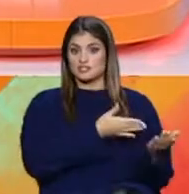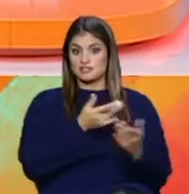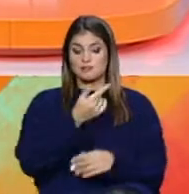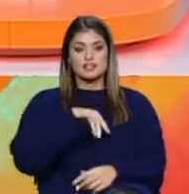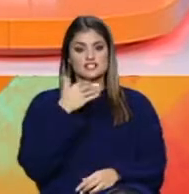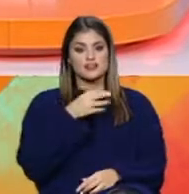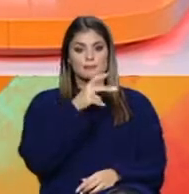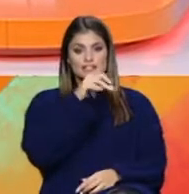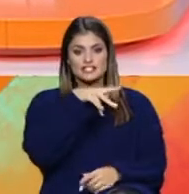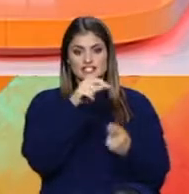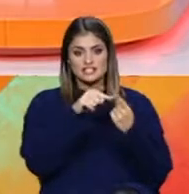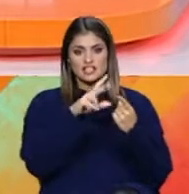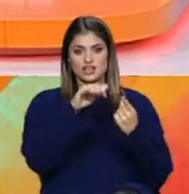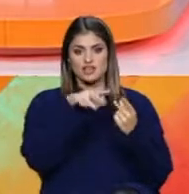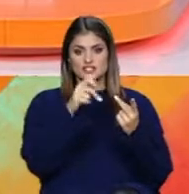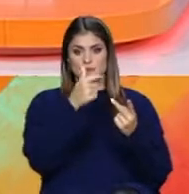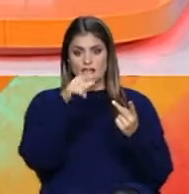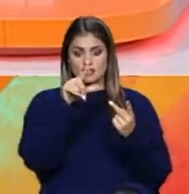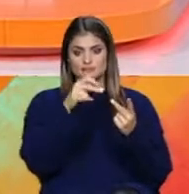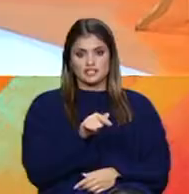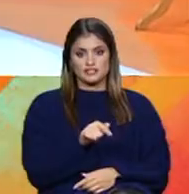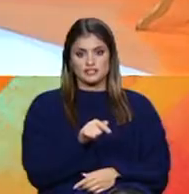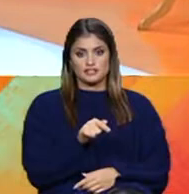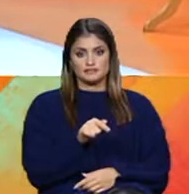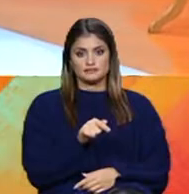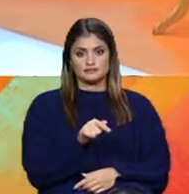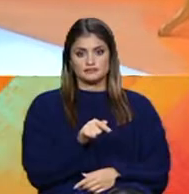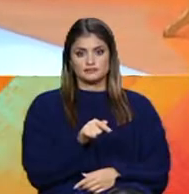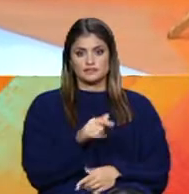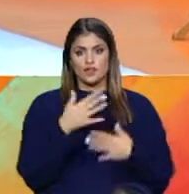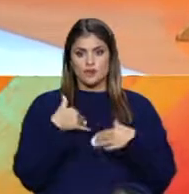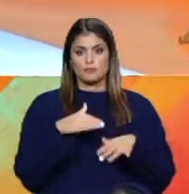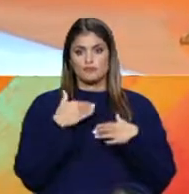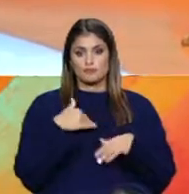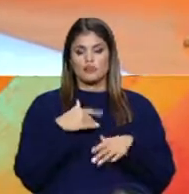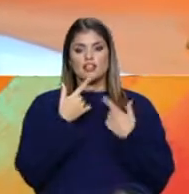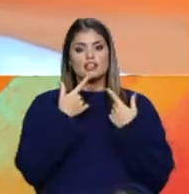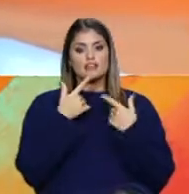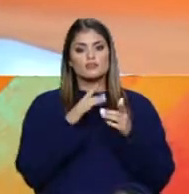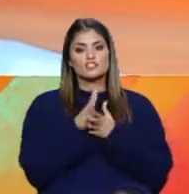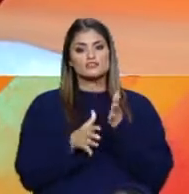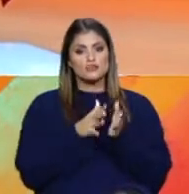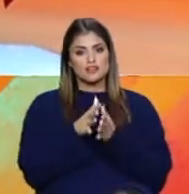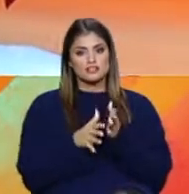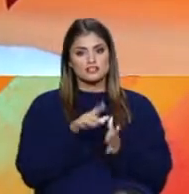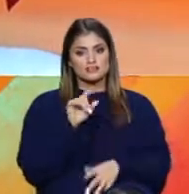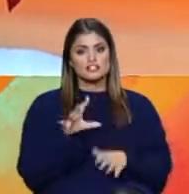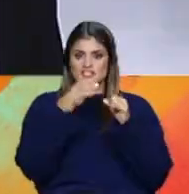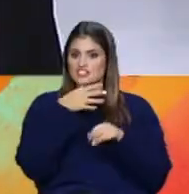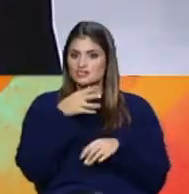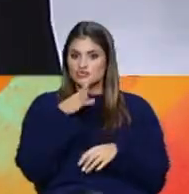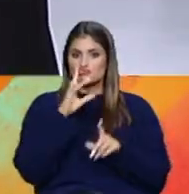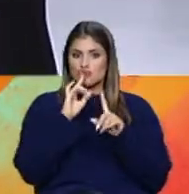Praça da Alegria, Patrícia Candoso e Rosa Bela. A coleção da língua gestual, que tem muito a ver